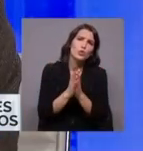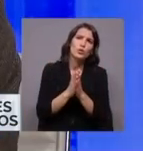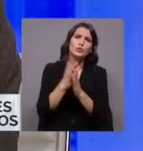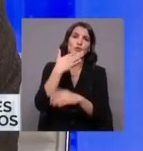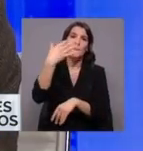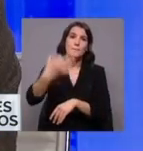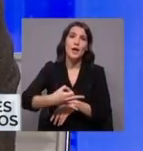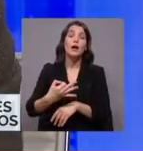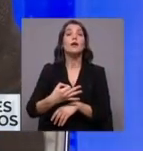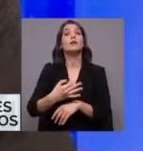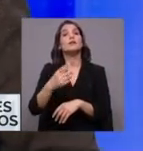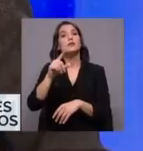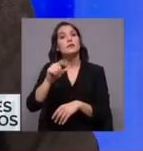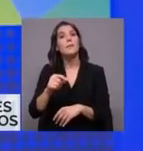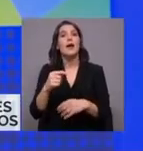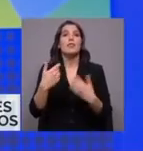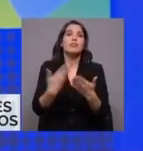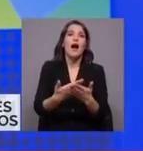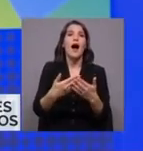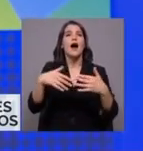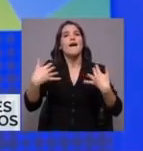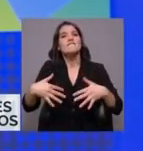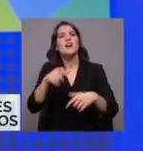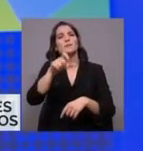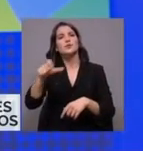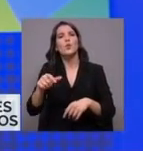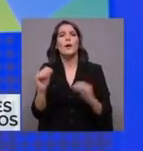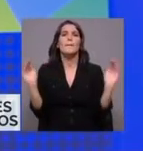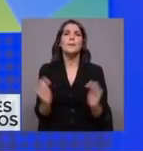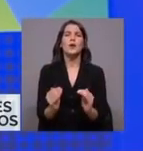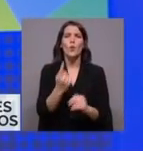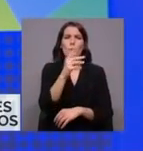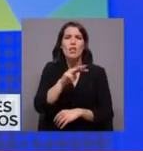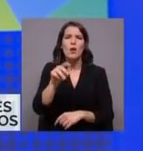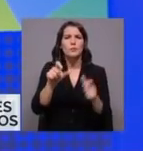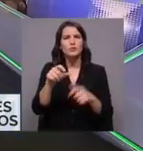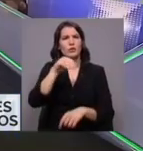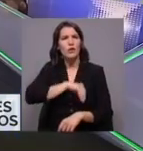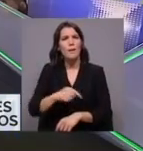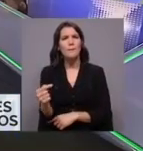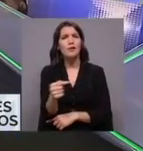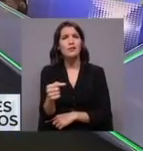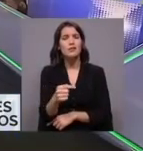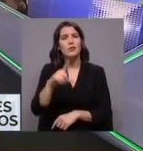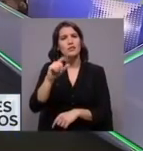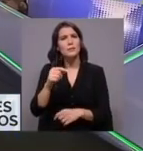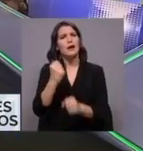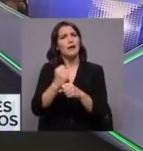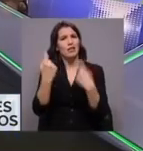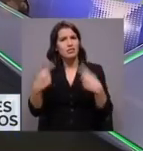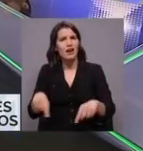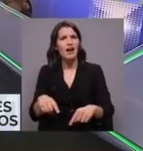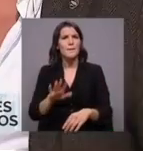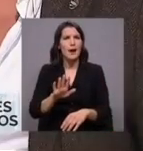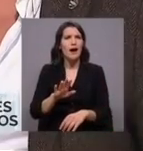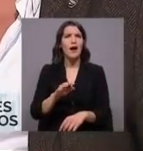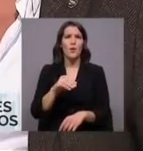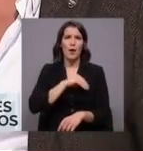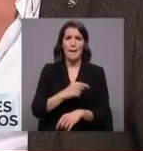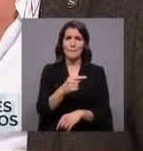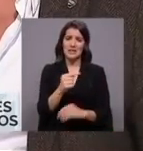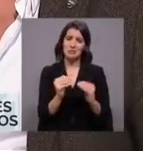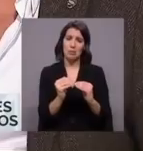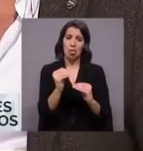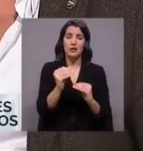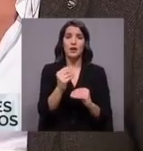todo a e para cá de cada vez mais vulneráveis que o raiz que tem um milhão de pessoas salário mínimo e mesmos estão empregados a viver com mais um salário